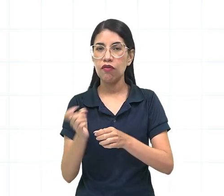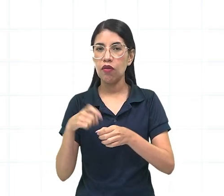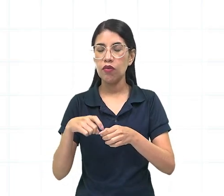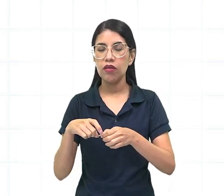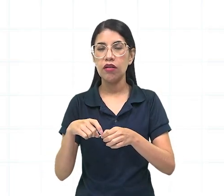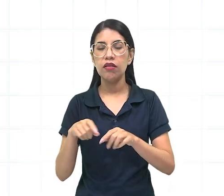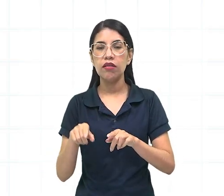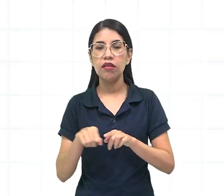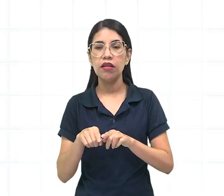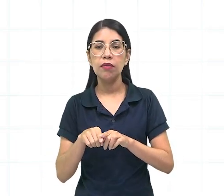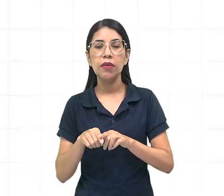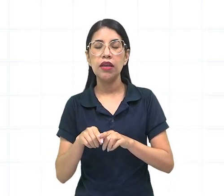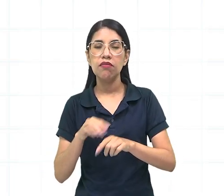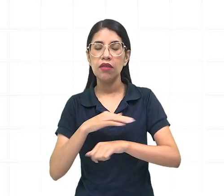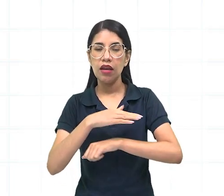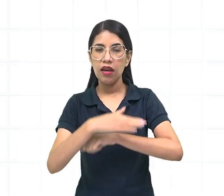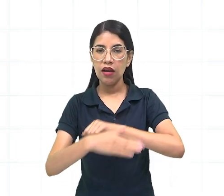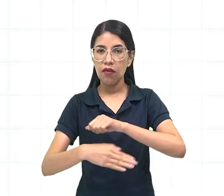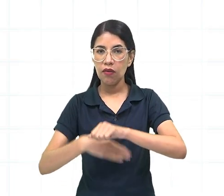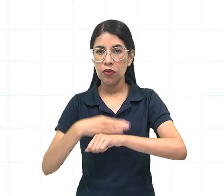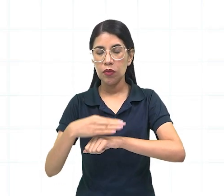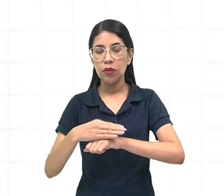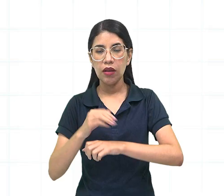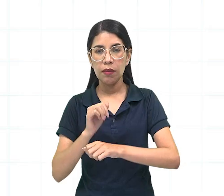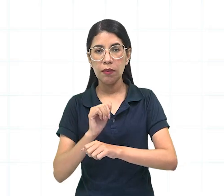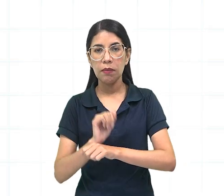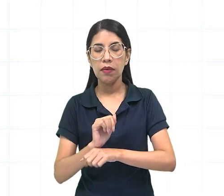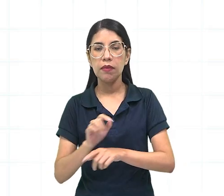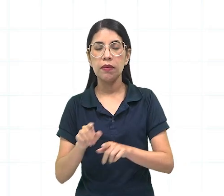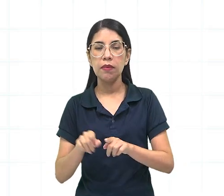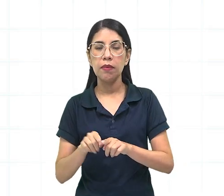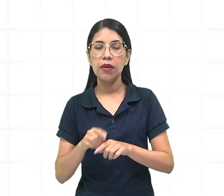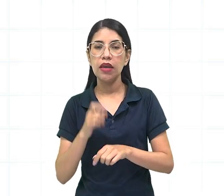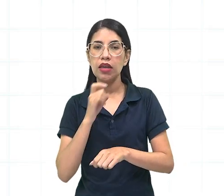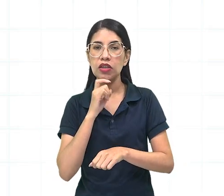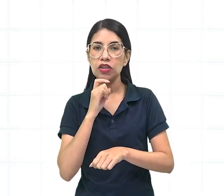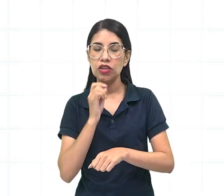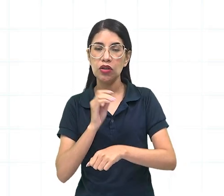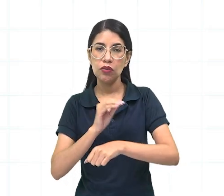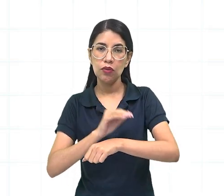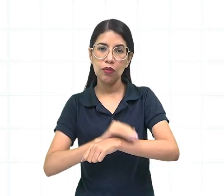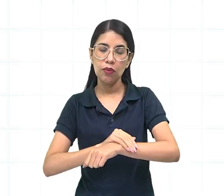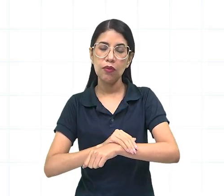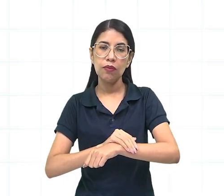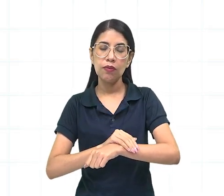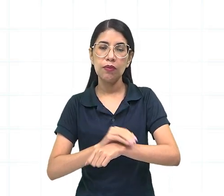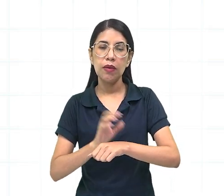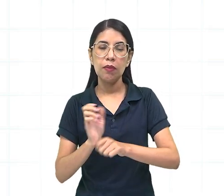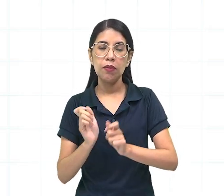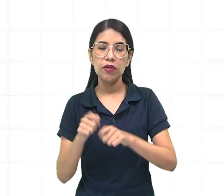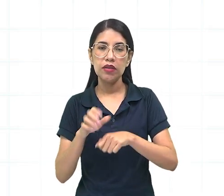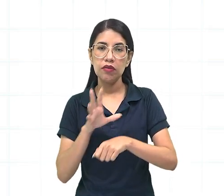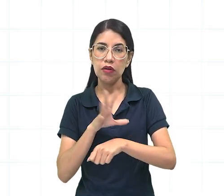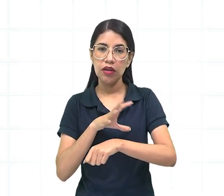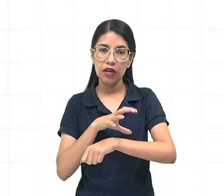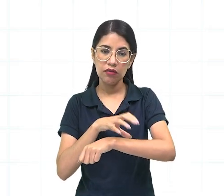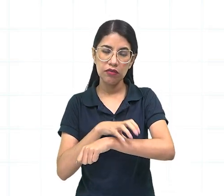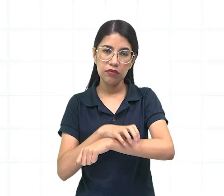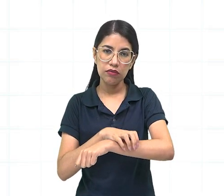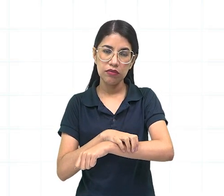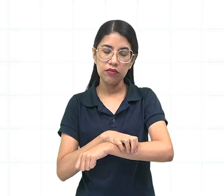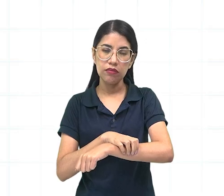imobilizar a articulação na posição encontrada, aplicar gelo na área lesionada para reduzir o inchaço. Então,